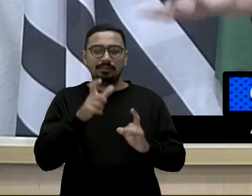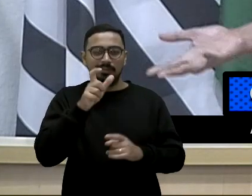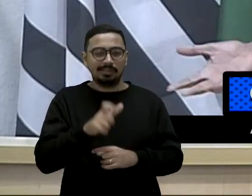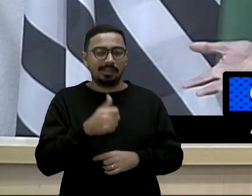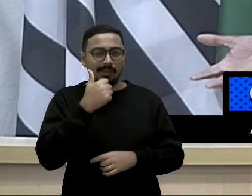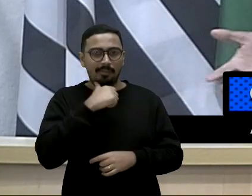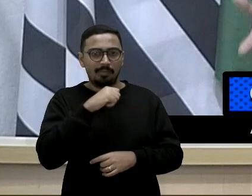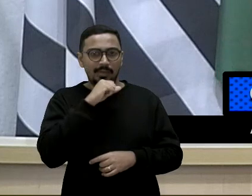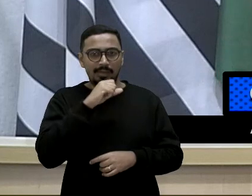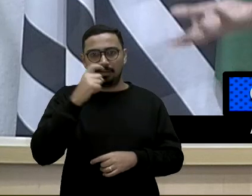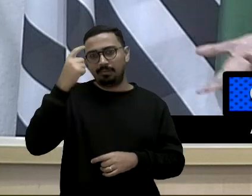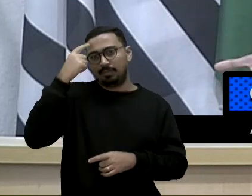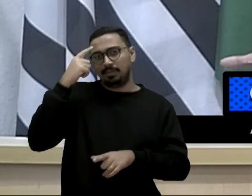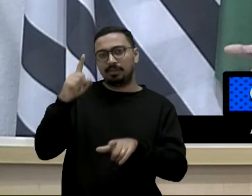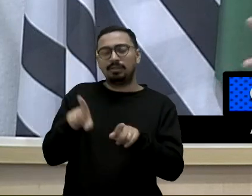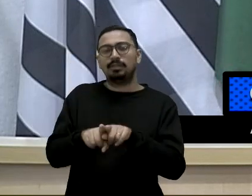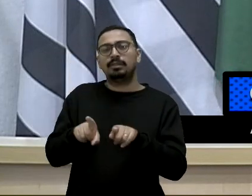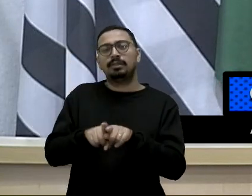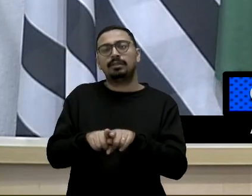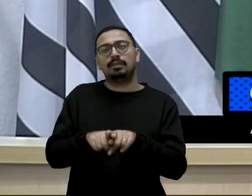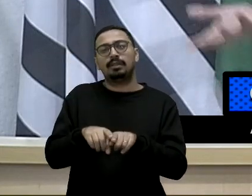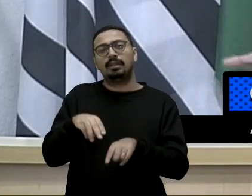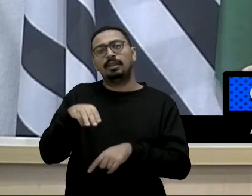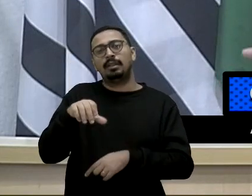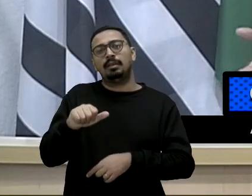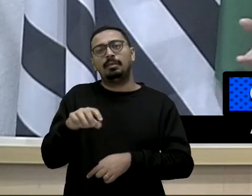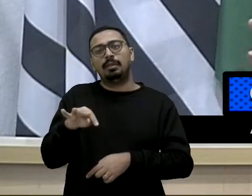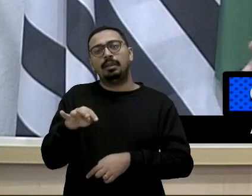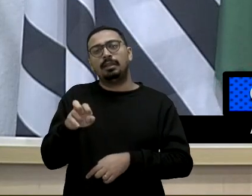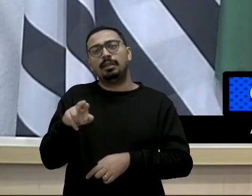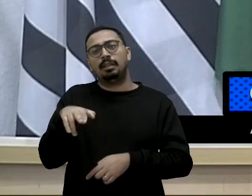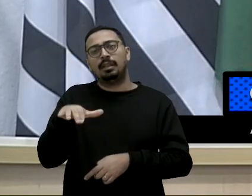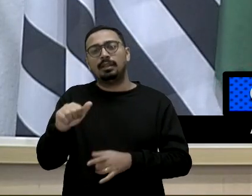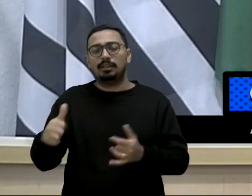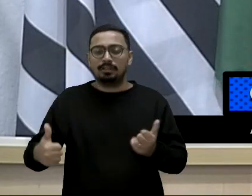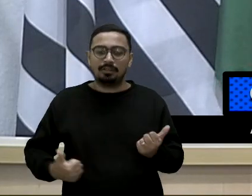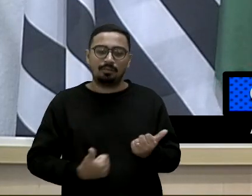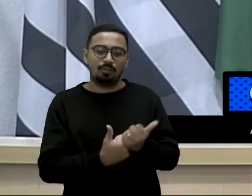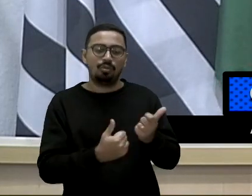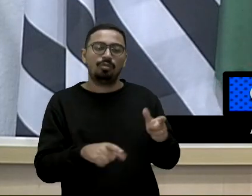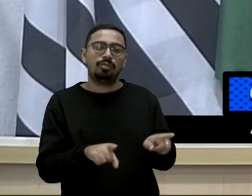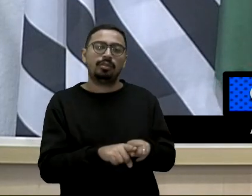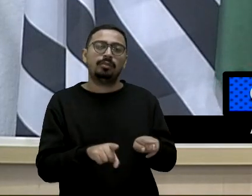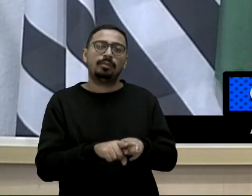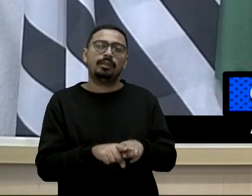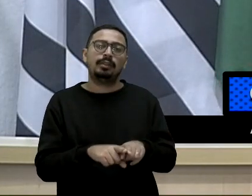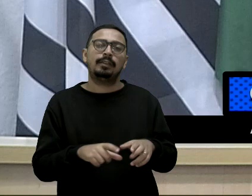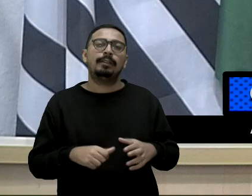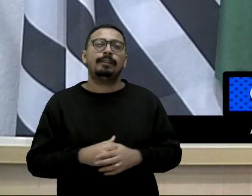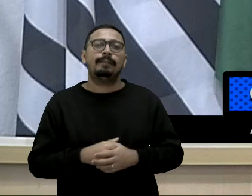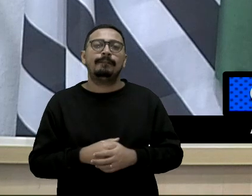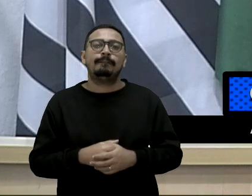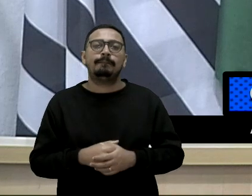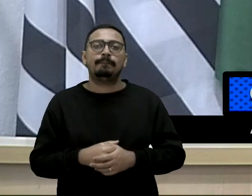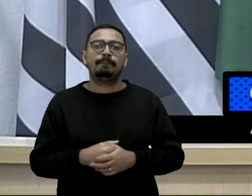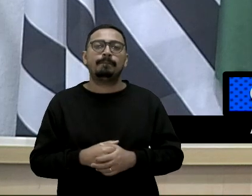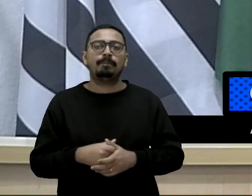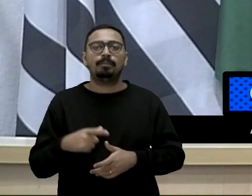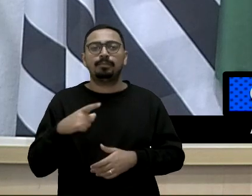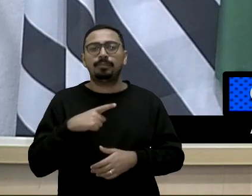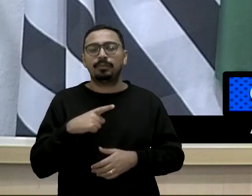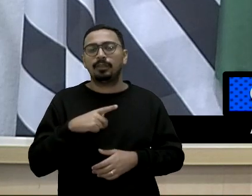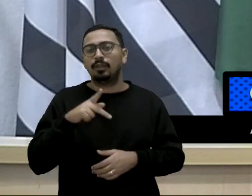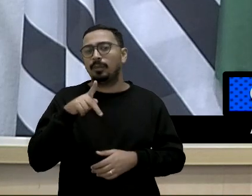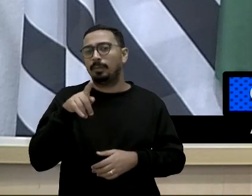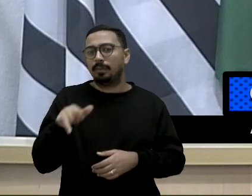também a gente pensa depois da função materna na rede de apoio, né? E nessa rede de apoio entra a função paterna,